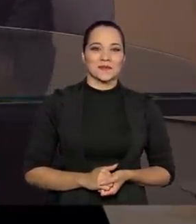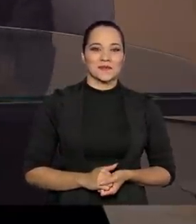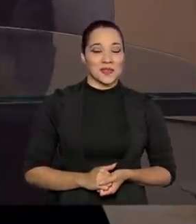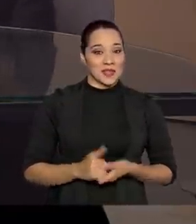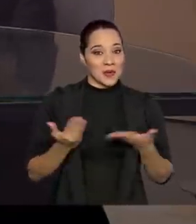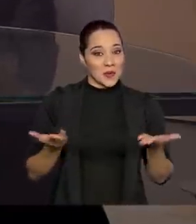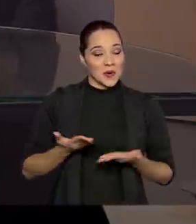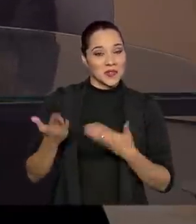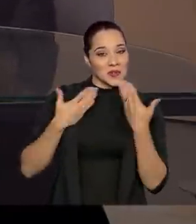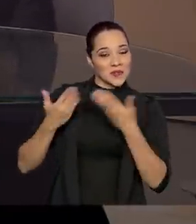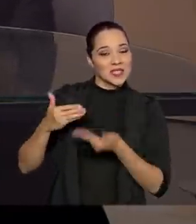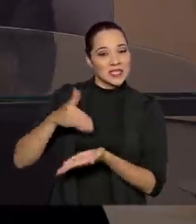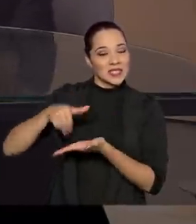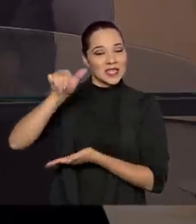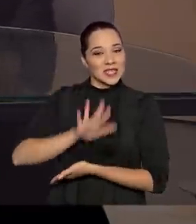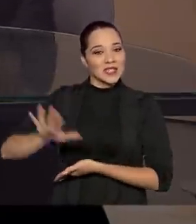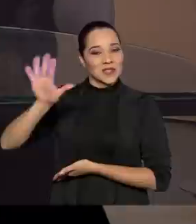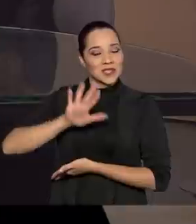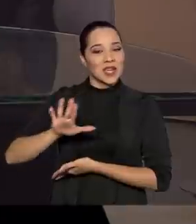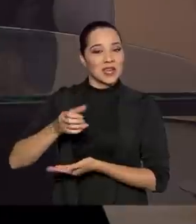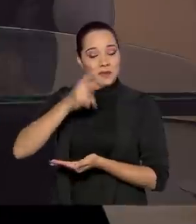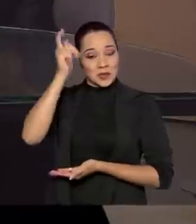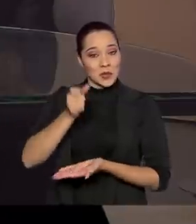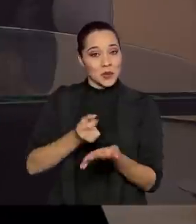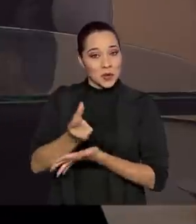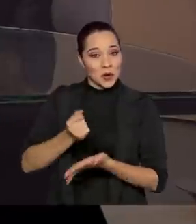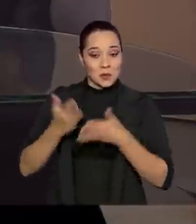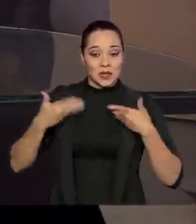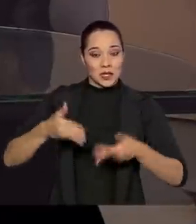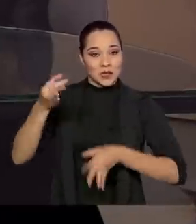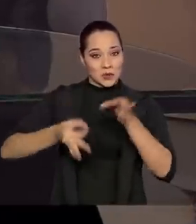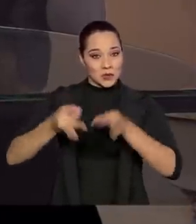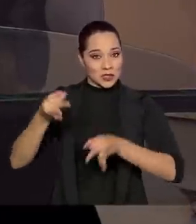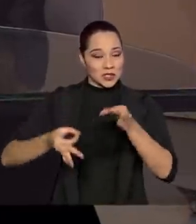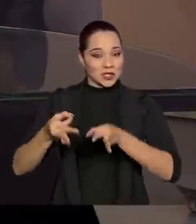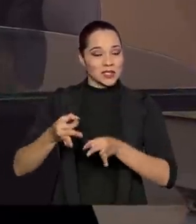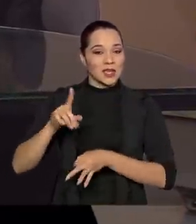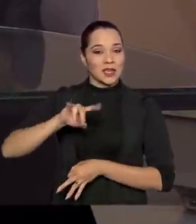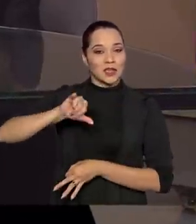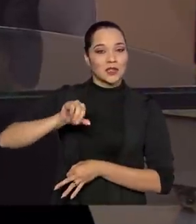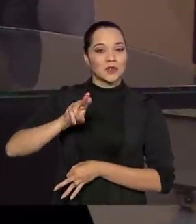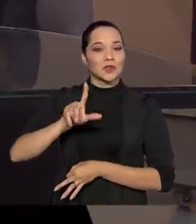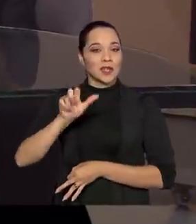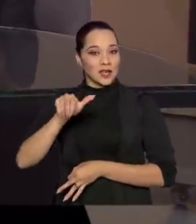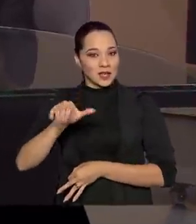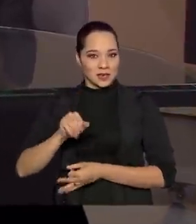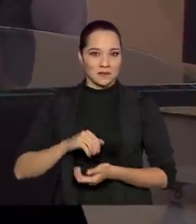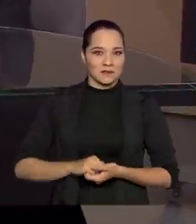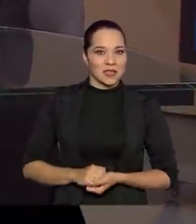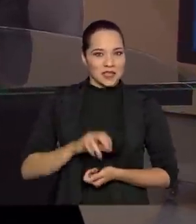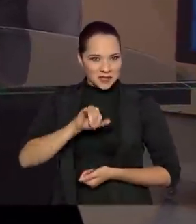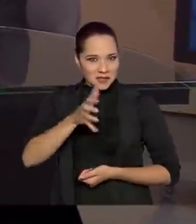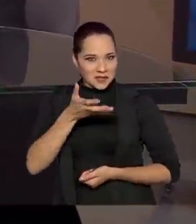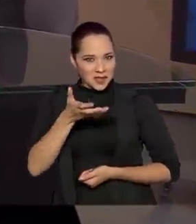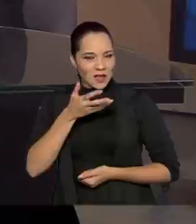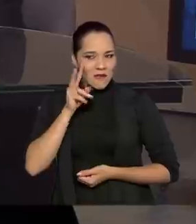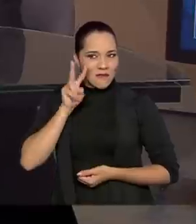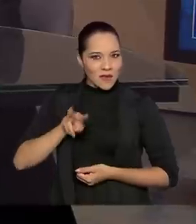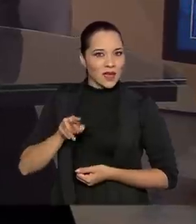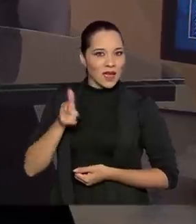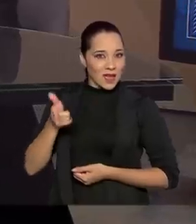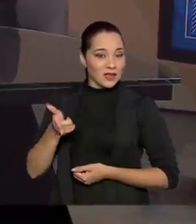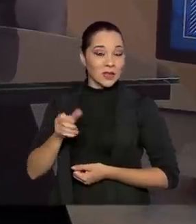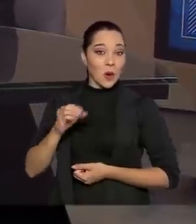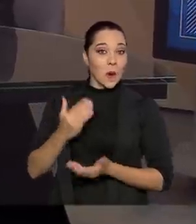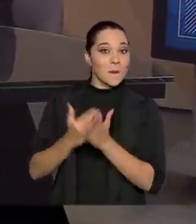Eu conversei com a secretária nacional do Consumidor do Ministério da Justiça e Segurança Pública, Juliana Domingues. E se você quiser rever esta